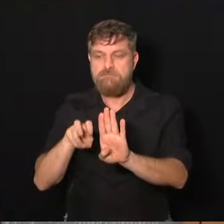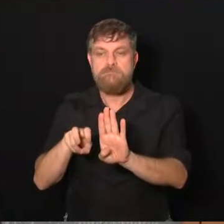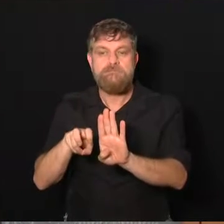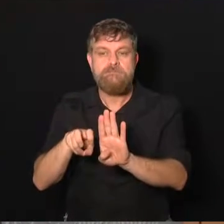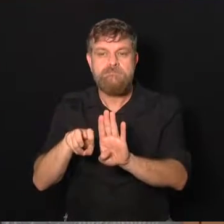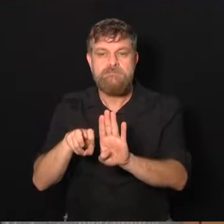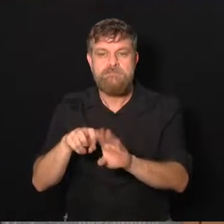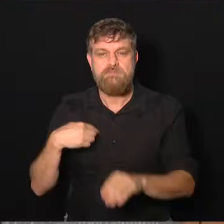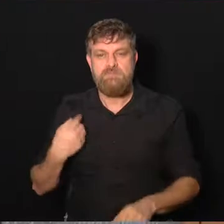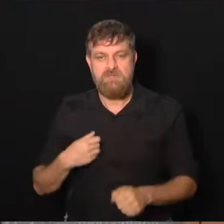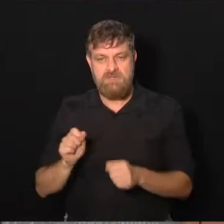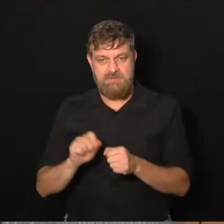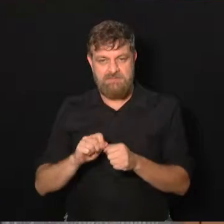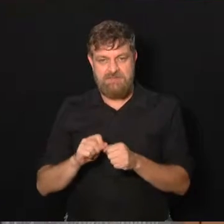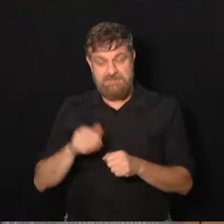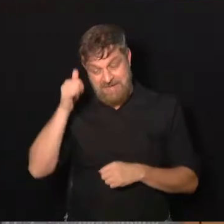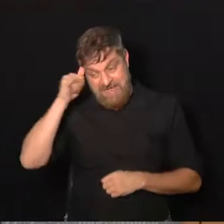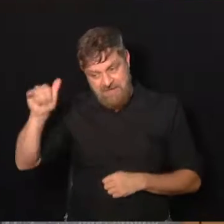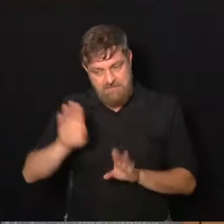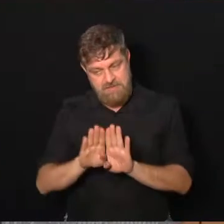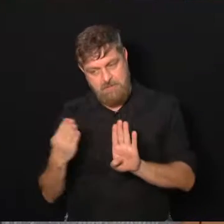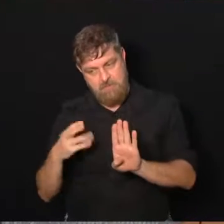gente faz tudo para que ela não saia para ir lá.